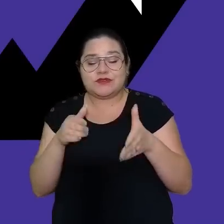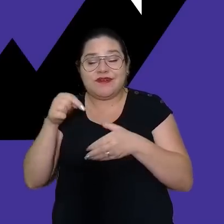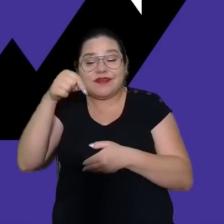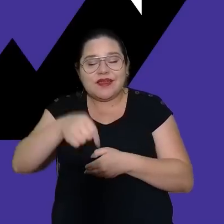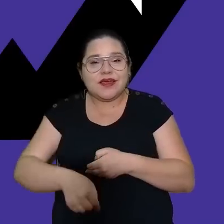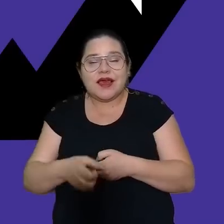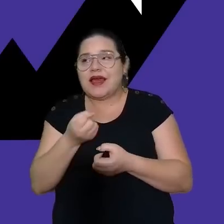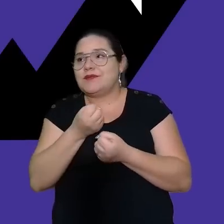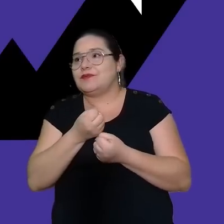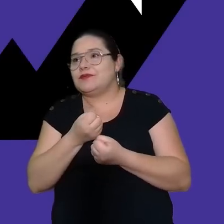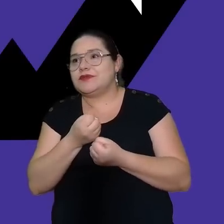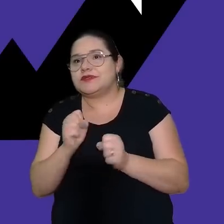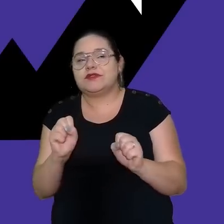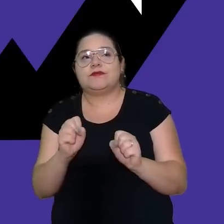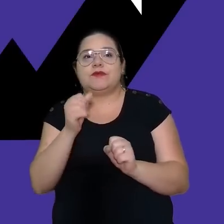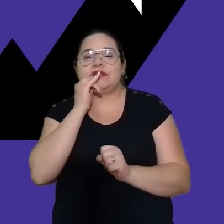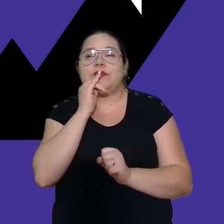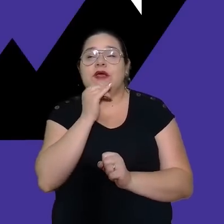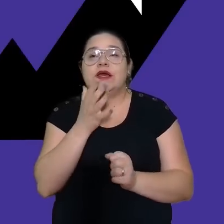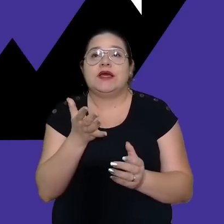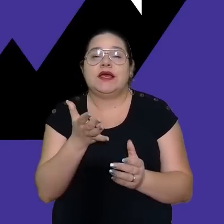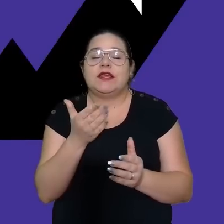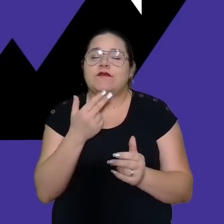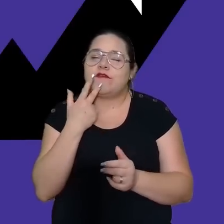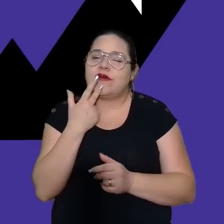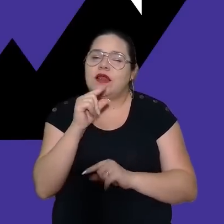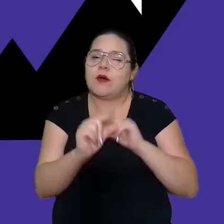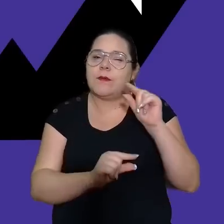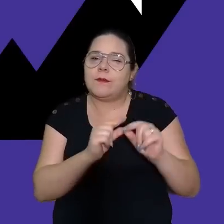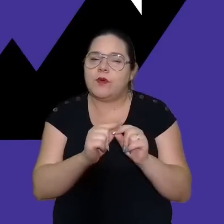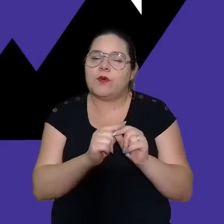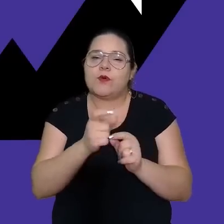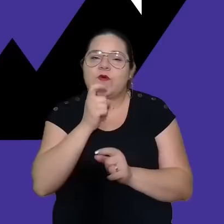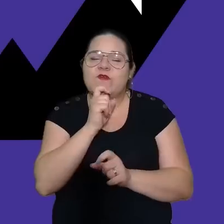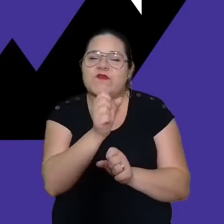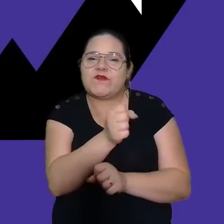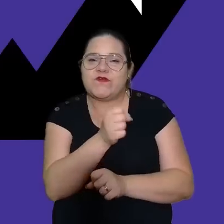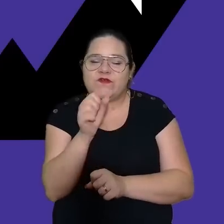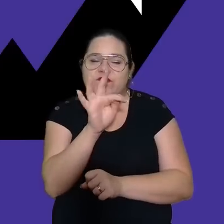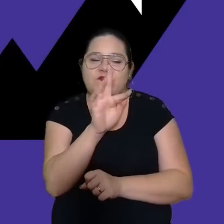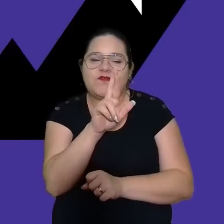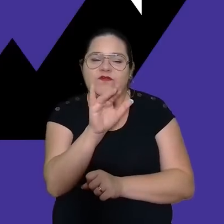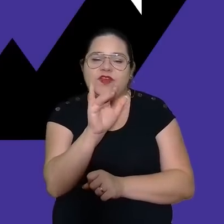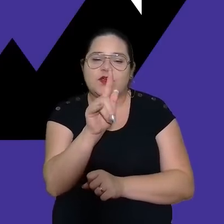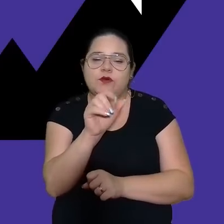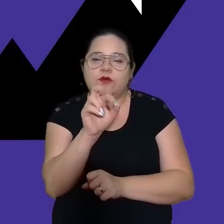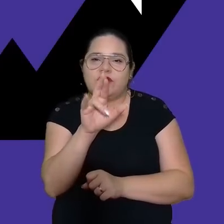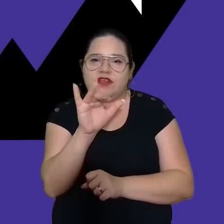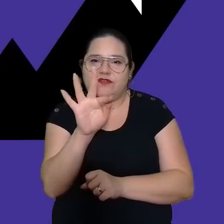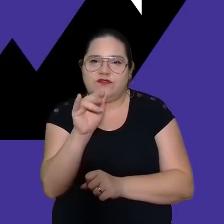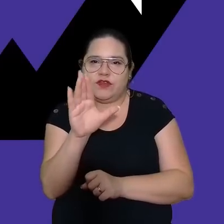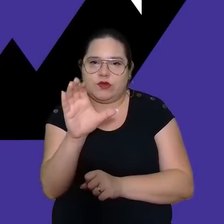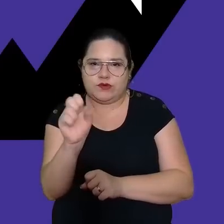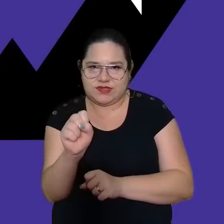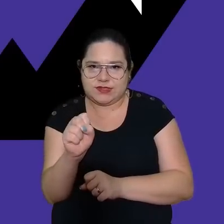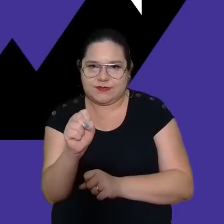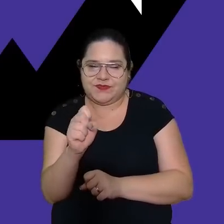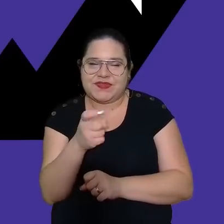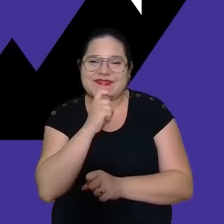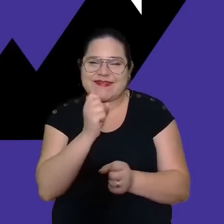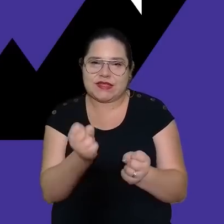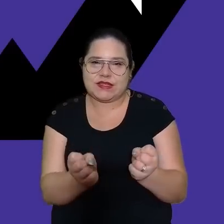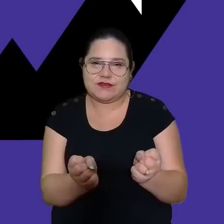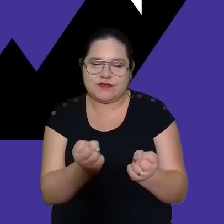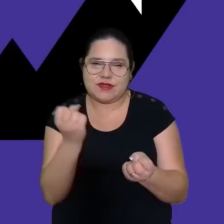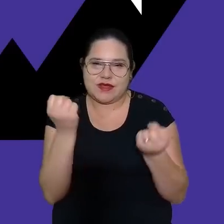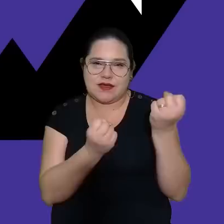exemplo, e aí eu vou entrar na questão dos frigoríficos aqui um pouquinho, mas o Brasil hoje